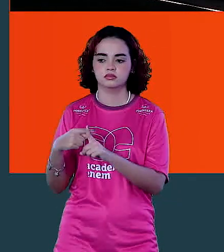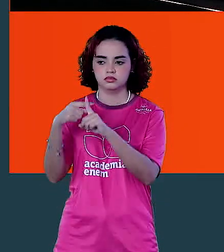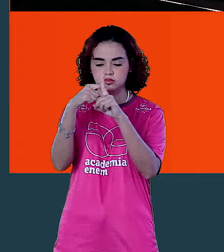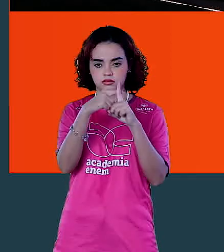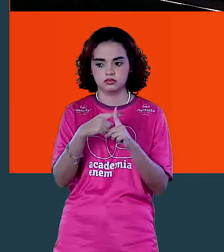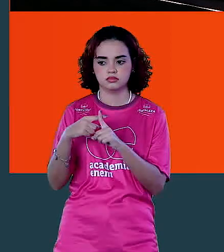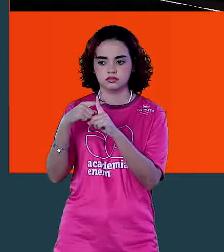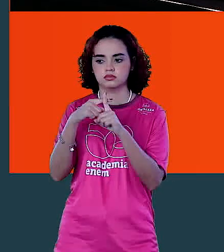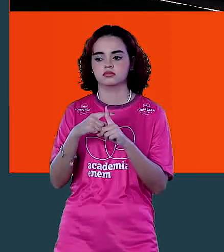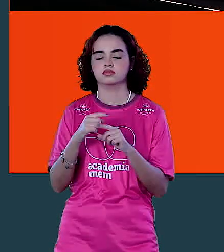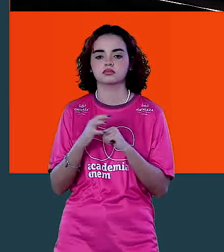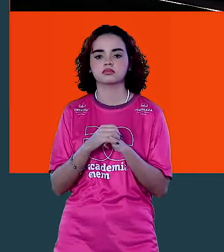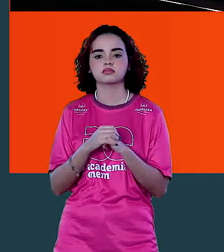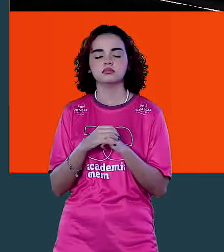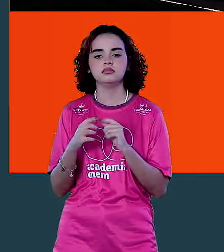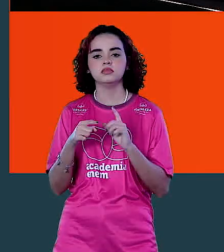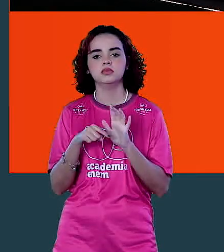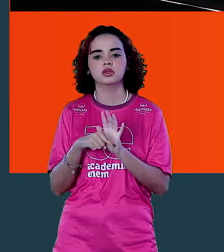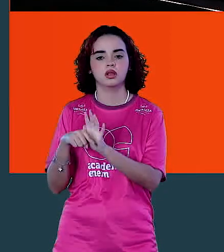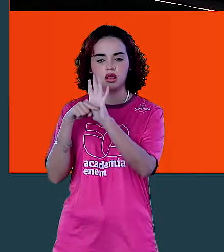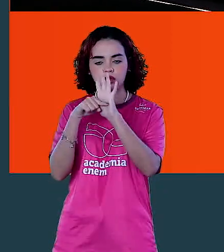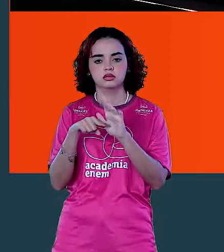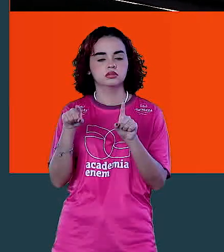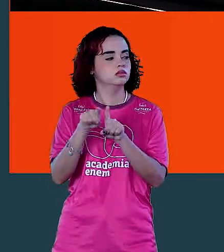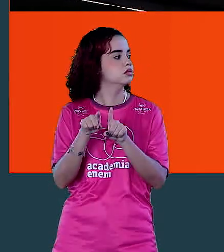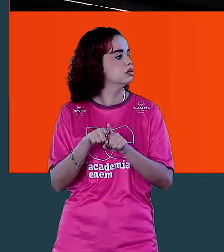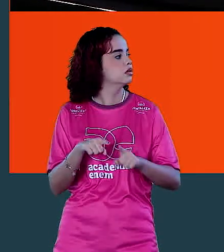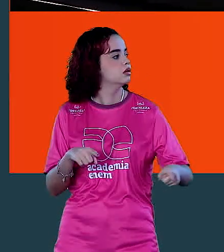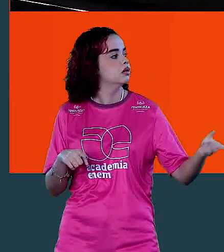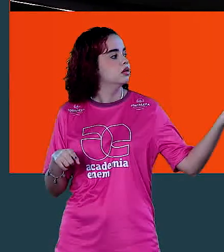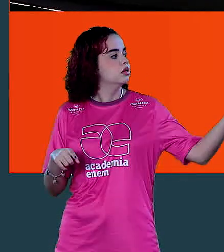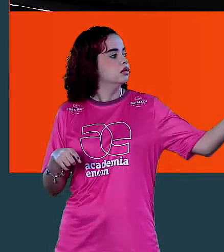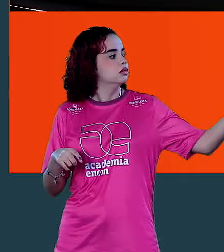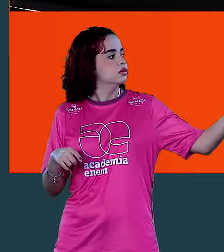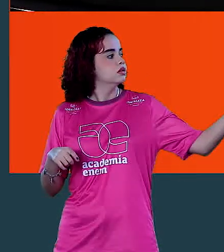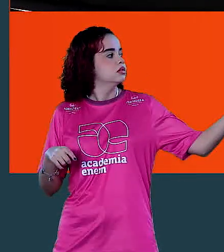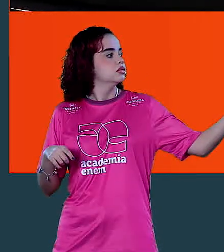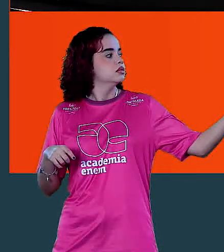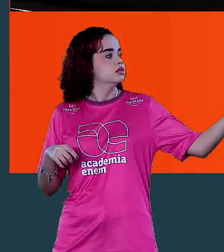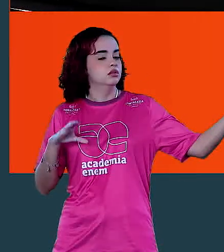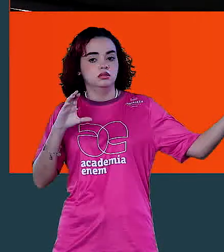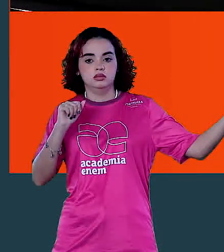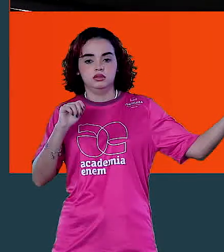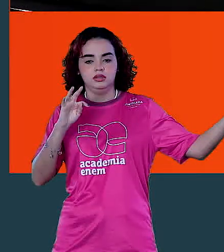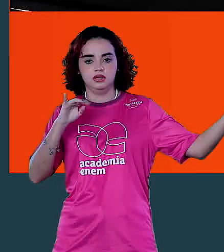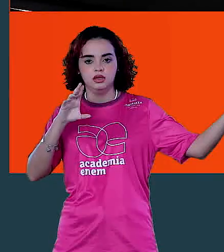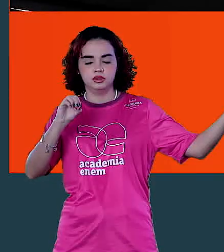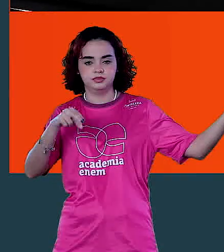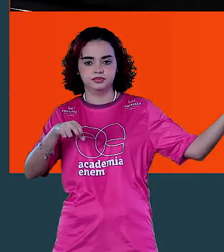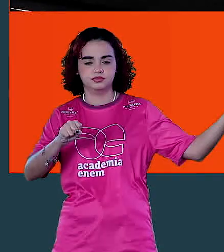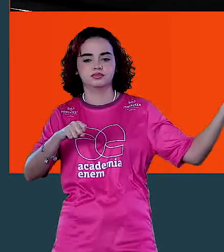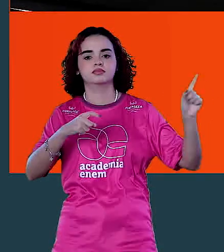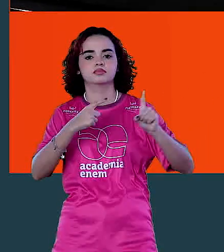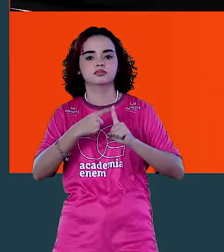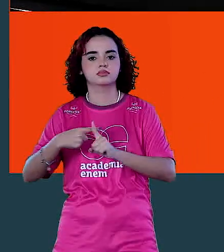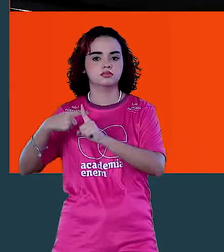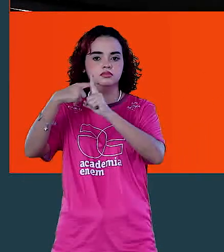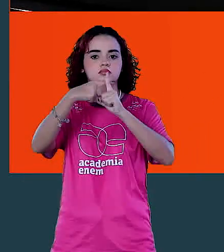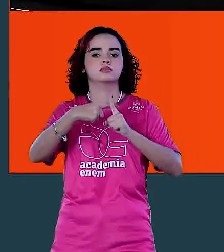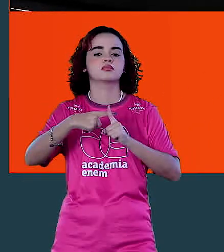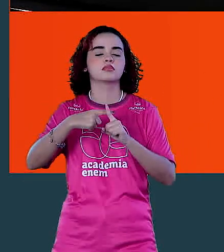detergente. São moléculas orgânicas que tem isso aqui, ó. Então, que tipo de interação elas criam umas com as